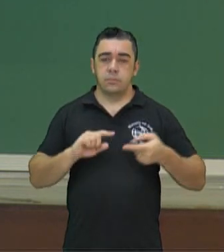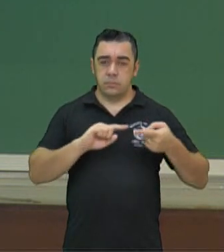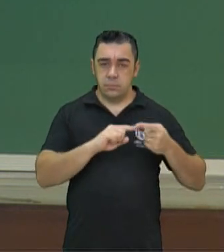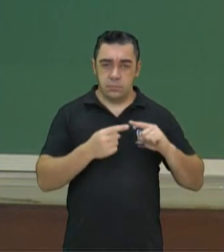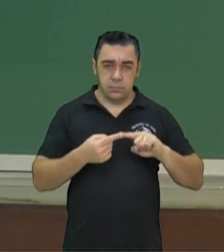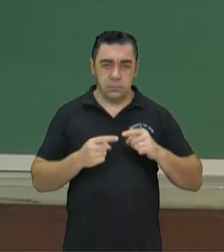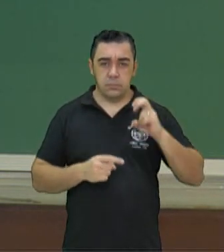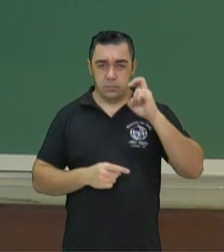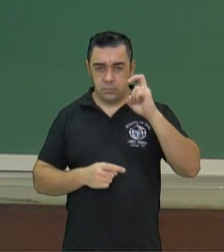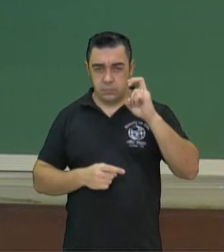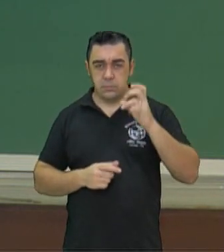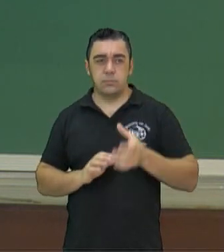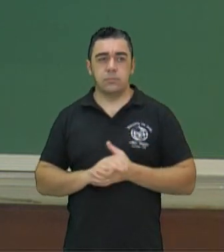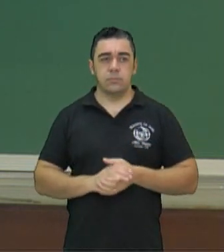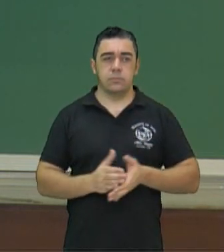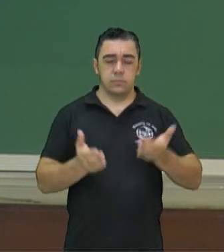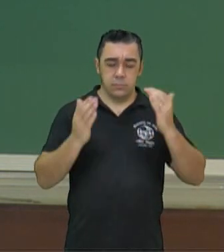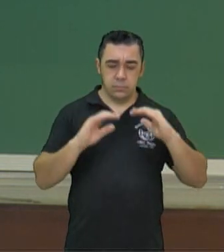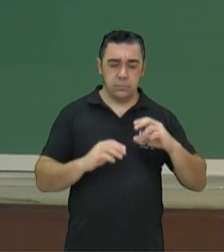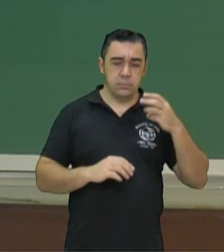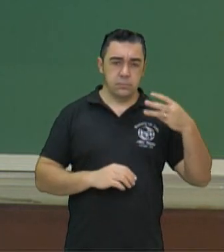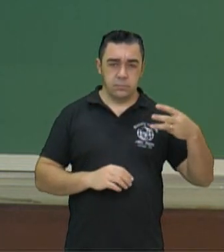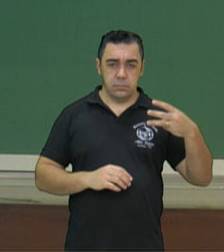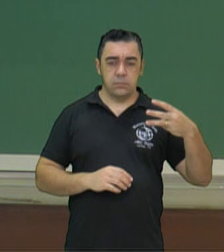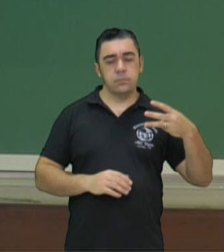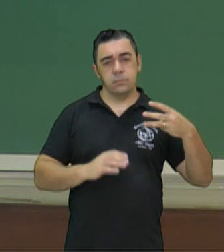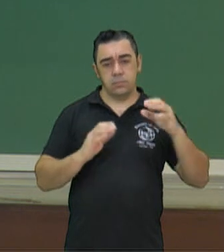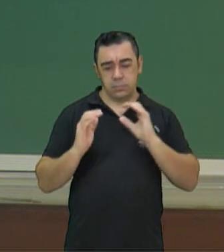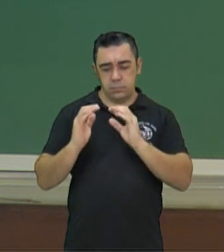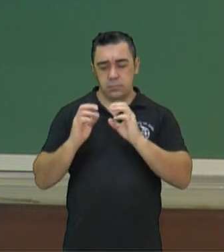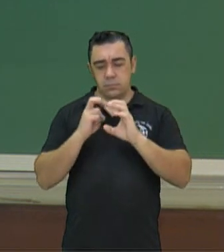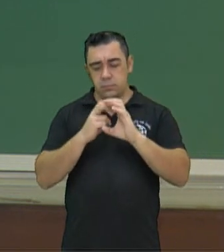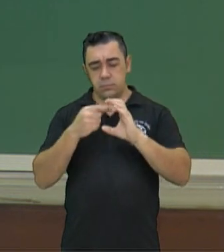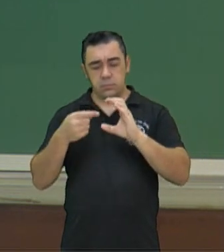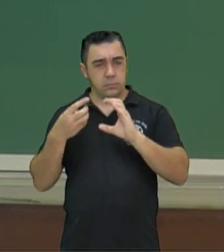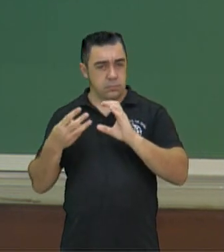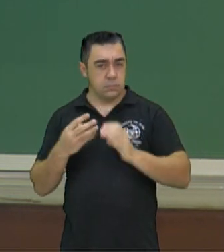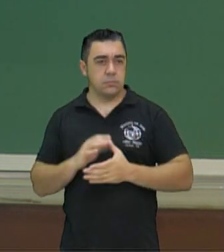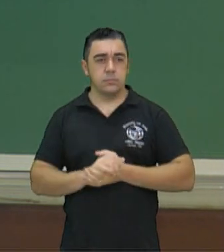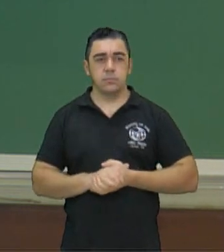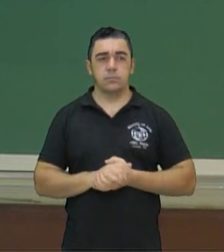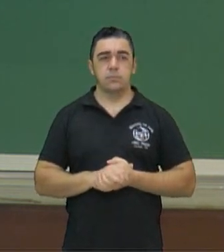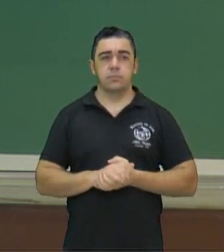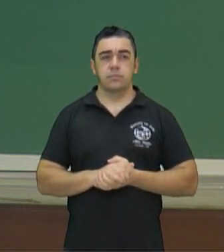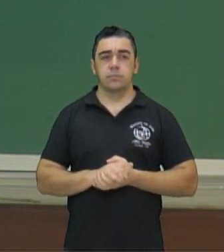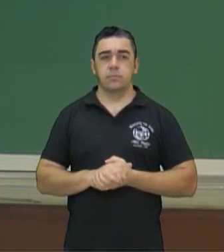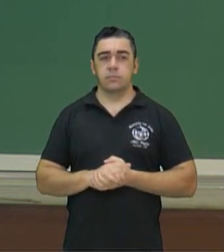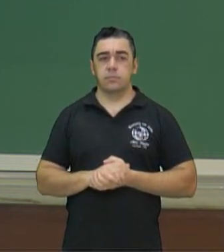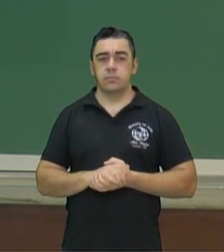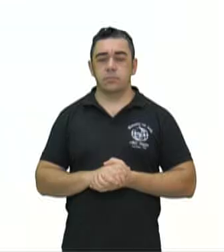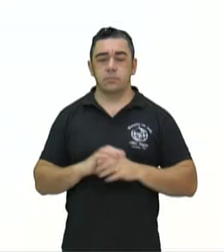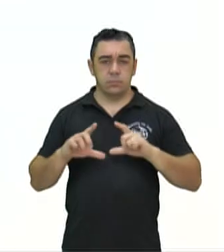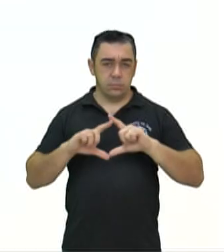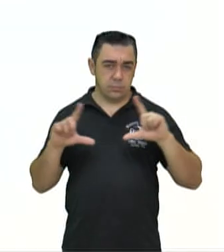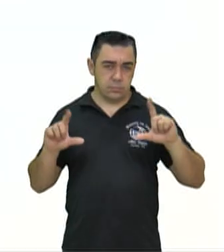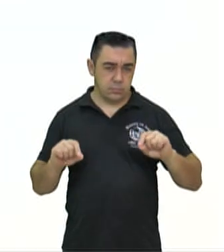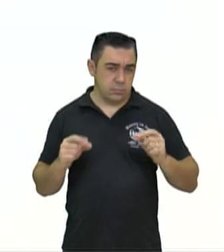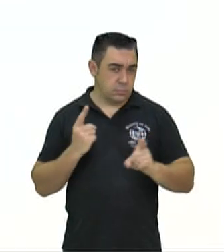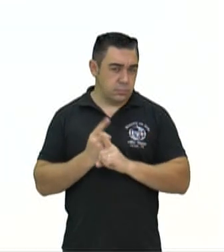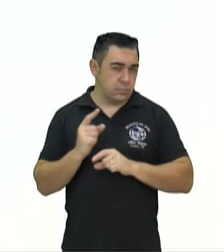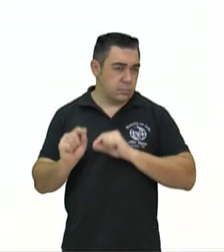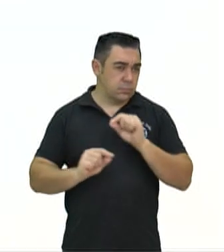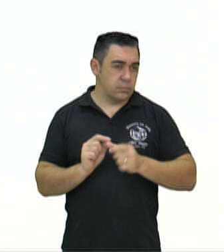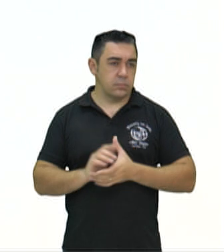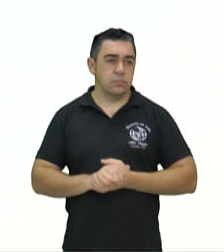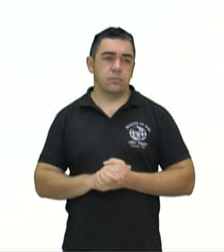combinação de 5 tomado a de 3 em 3. Substituindo na nossa fórmula, vamos ter